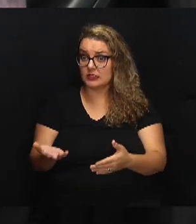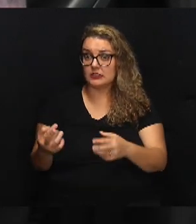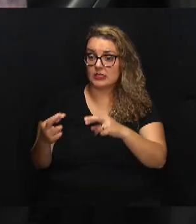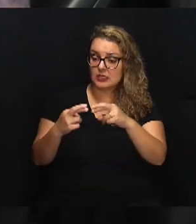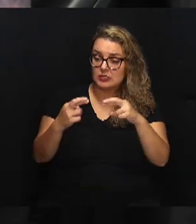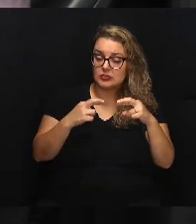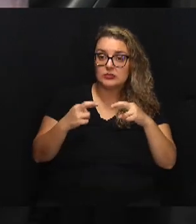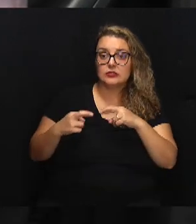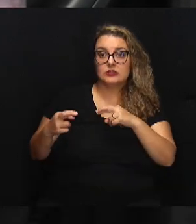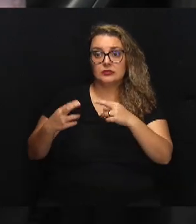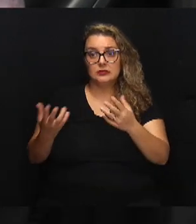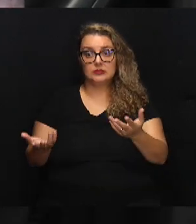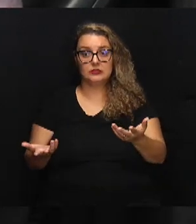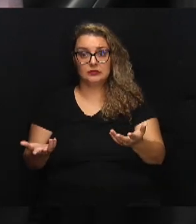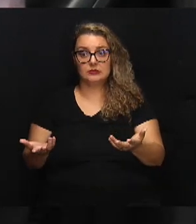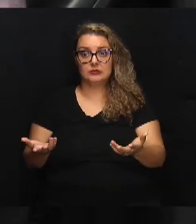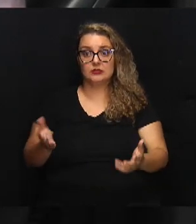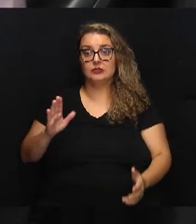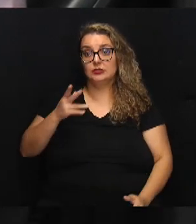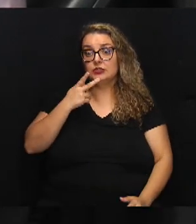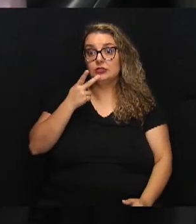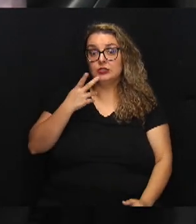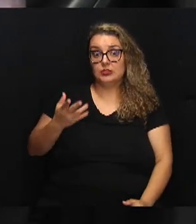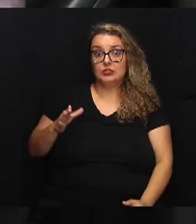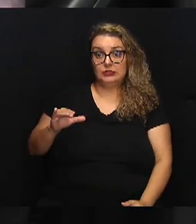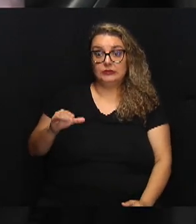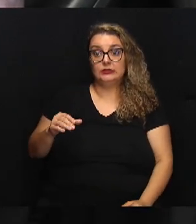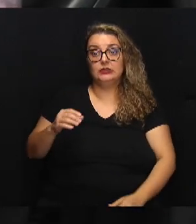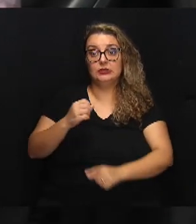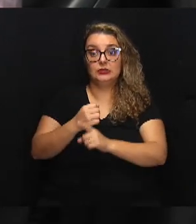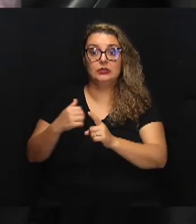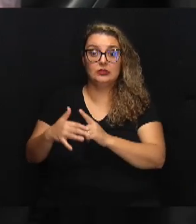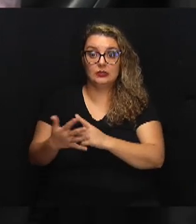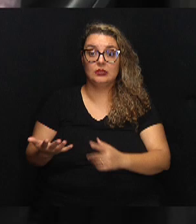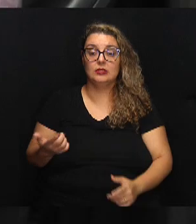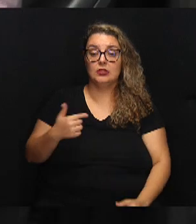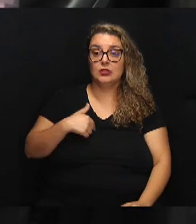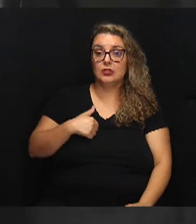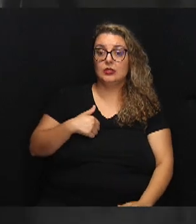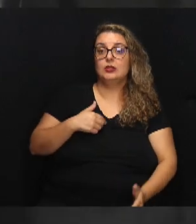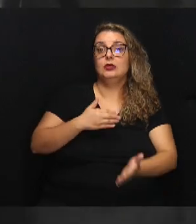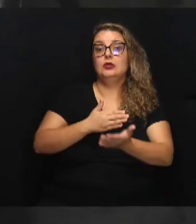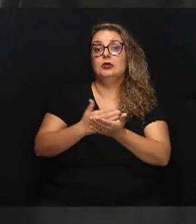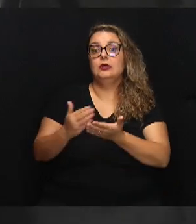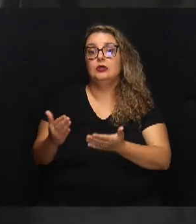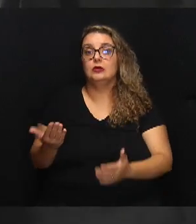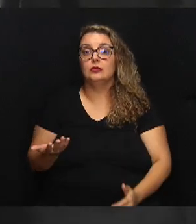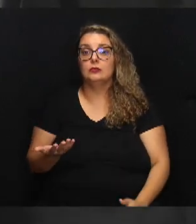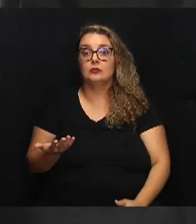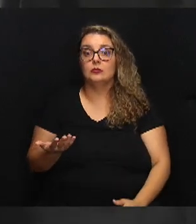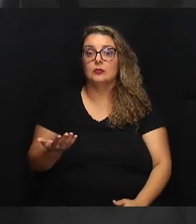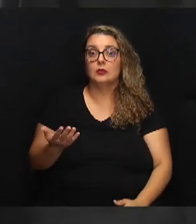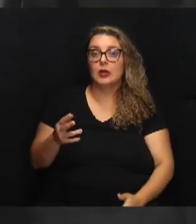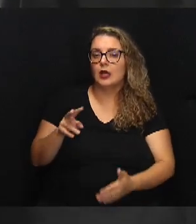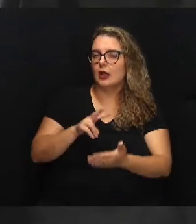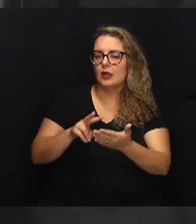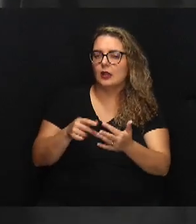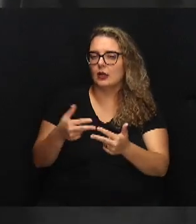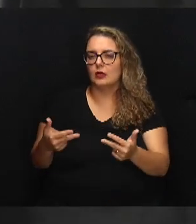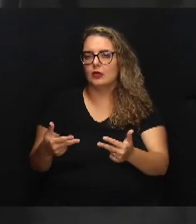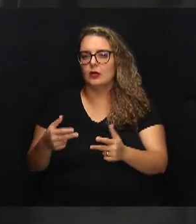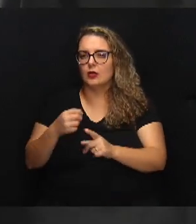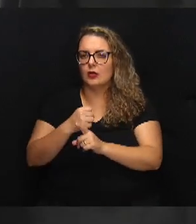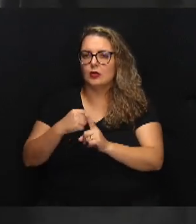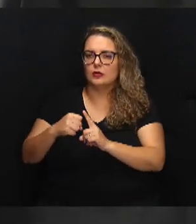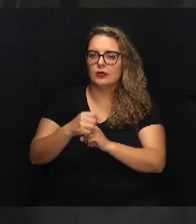análises, né? Então, por exemplo, daqui a pouco a gente vai falar das ciências sociais. Eu comecei a ler coisas, assim, o sociólogo fulano